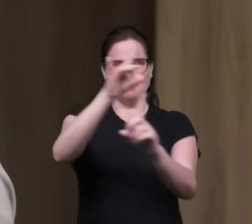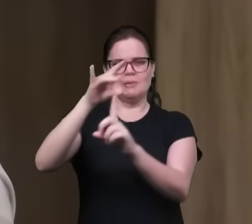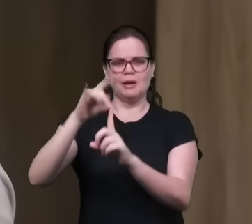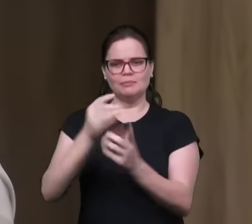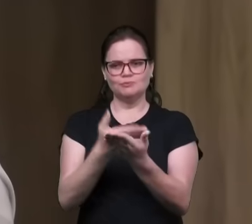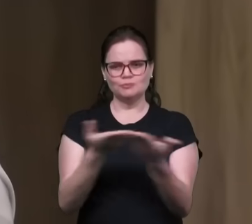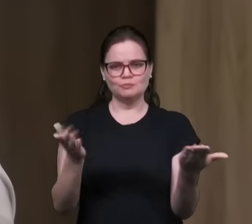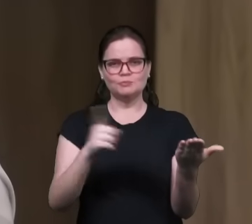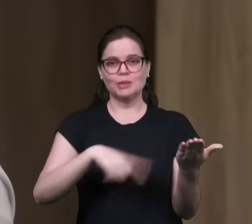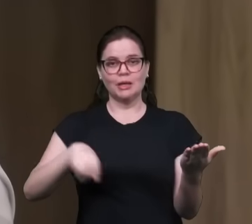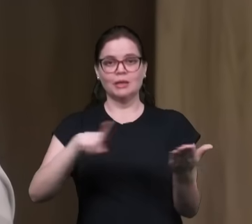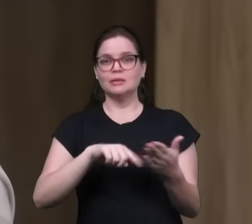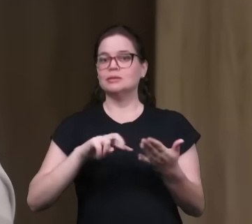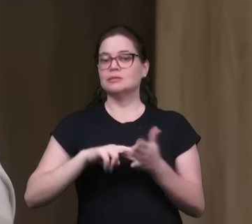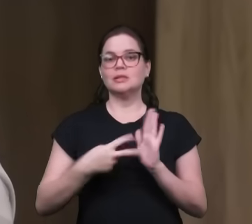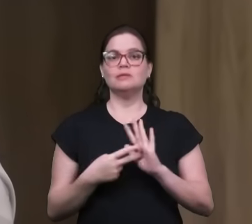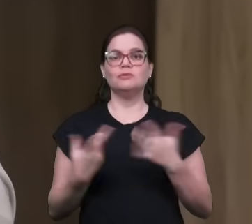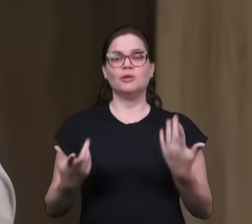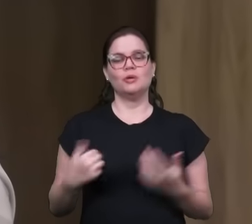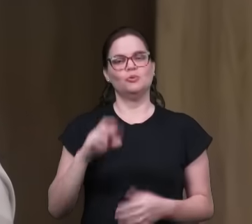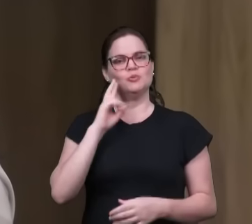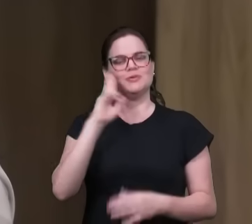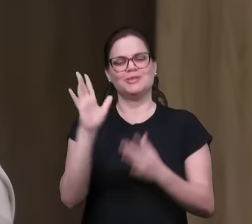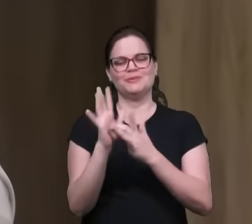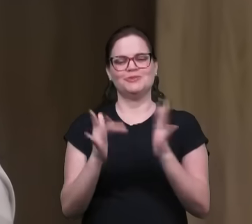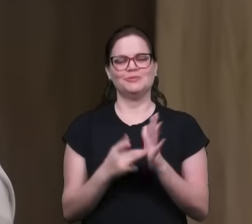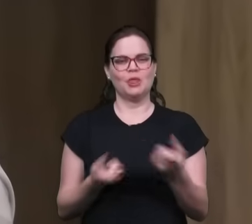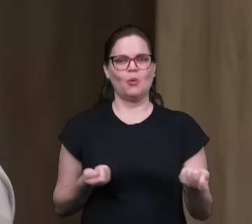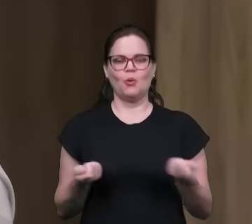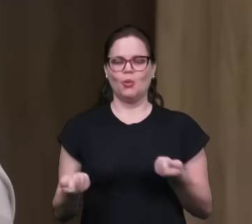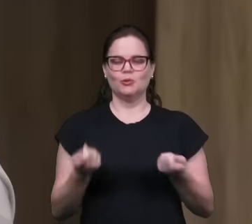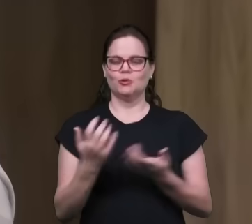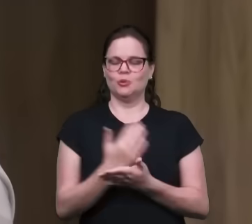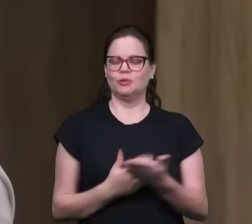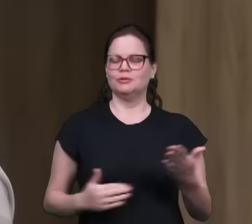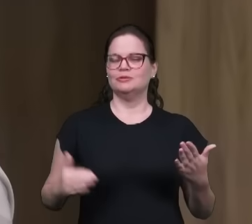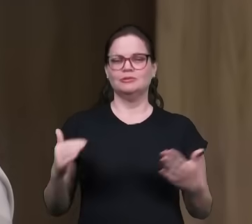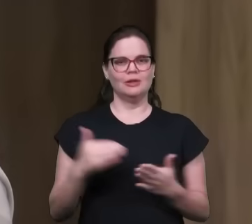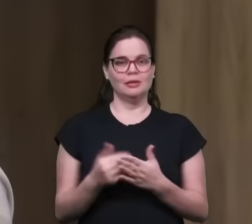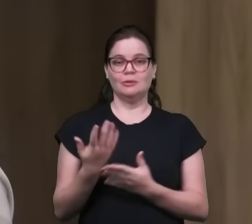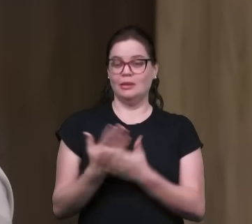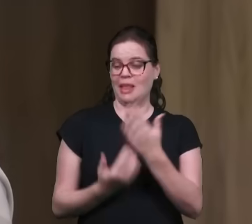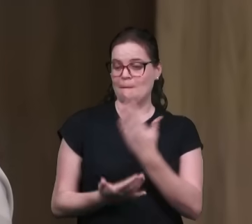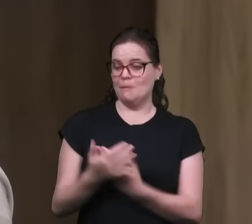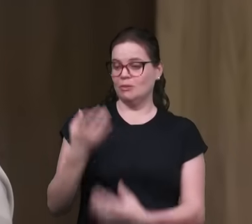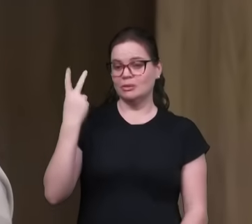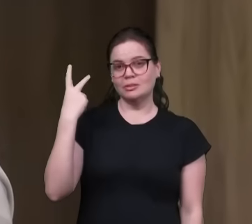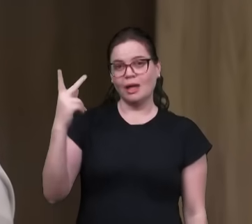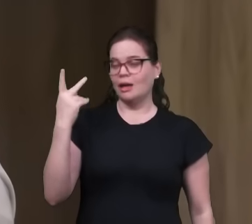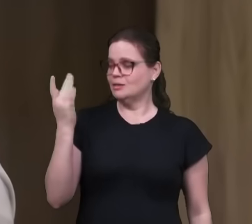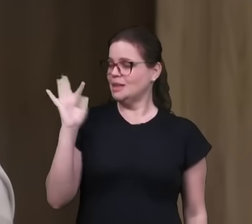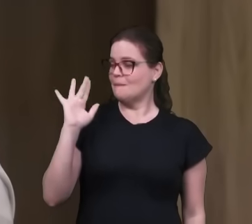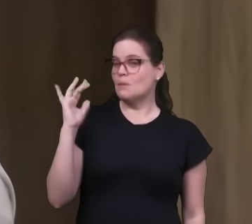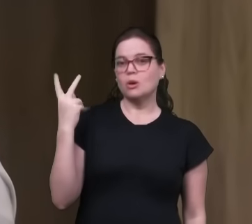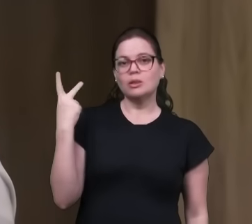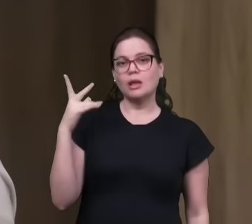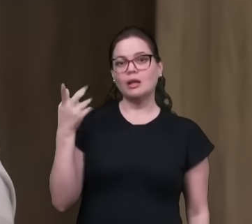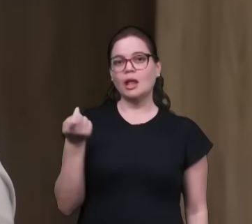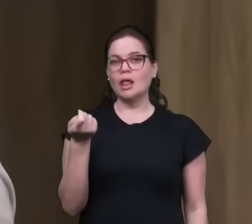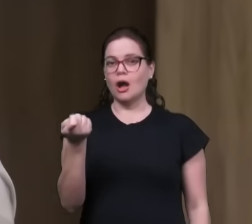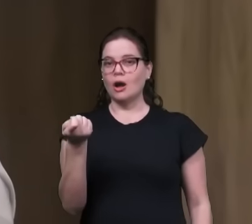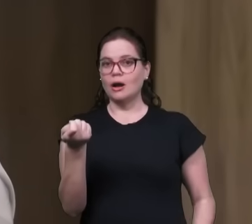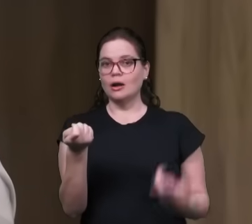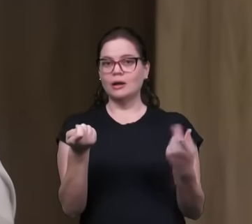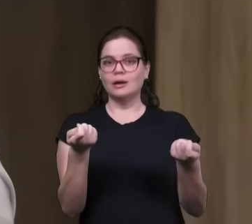isso é mostrando que o Senhor Jesus, ele tem o controle na sua mão de toda a mensagem do evangelho. O que significa isso? É